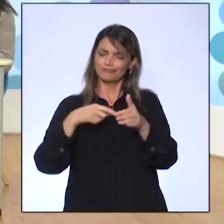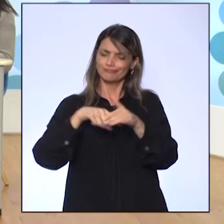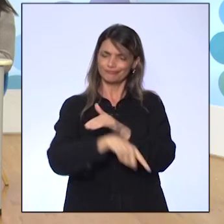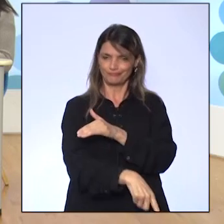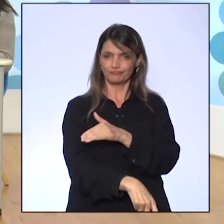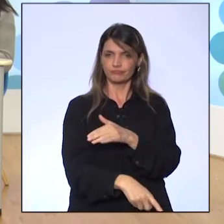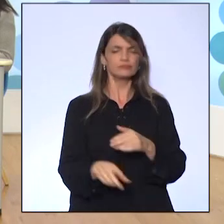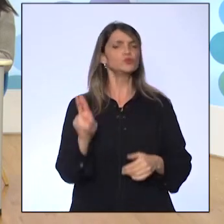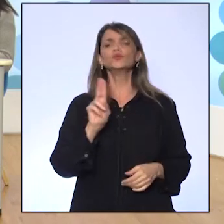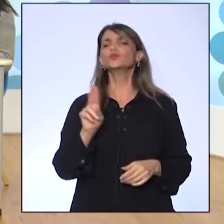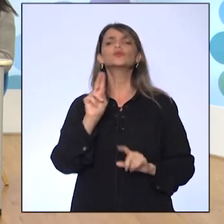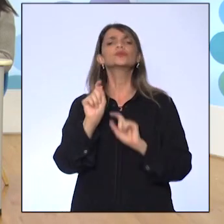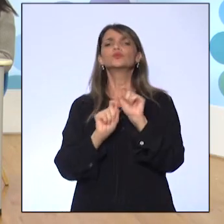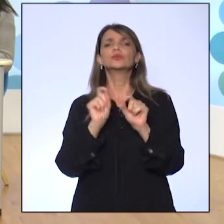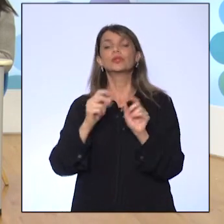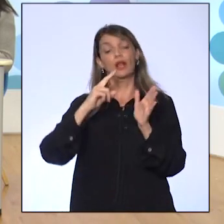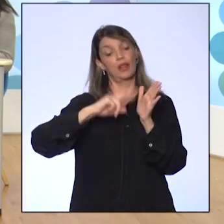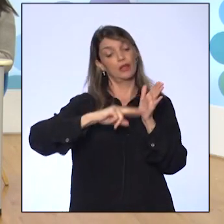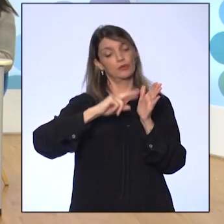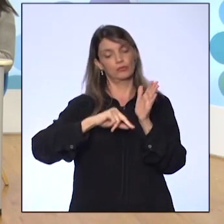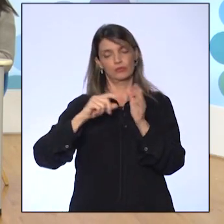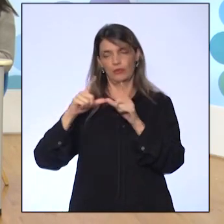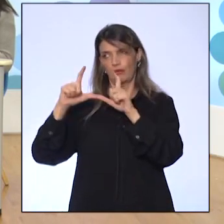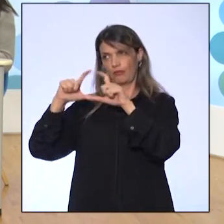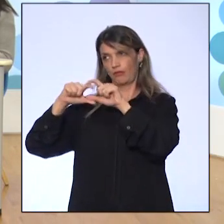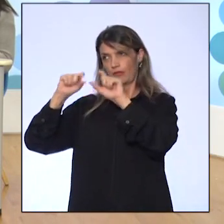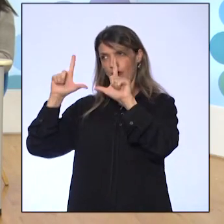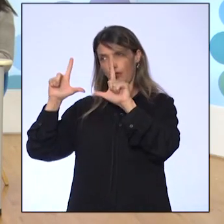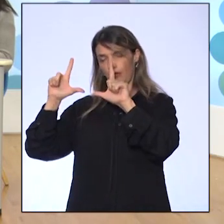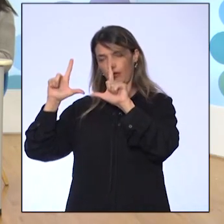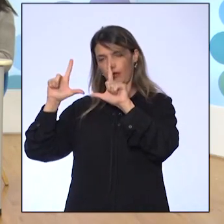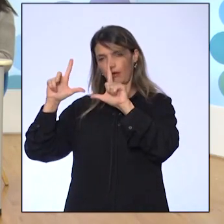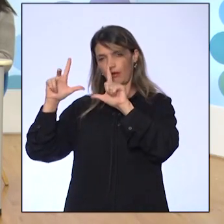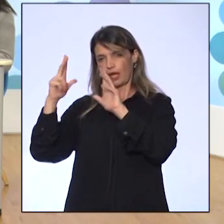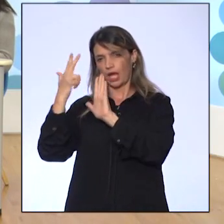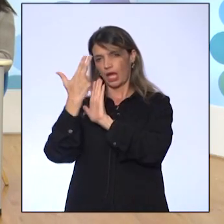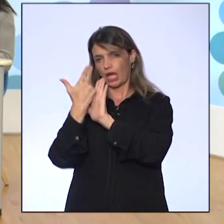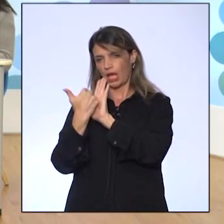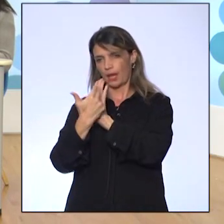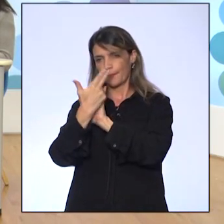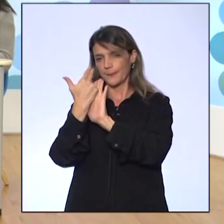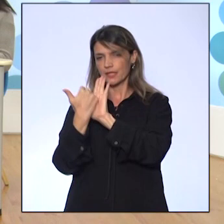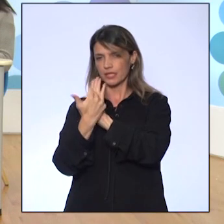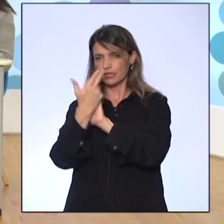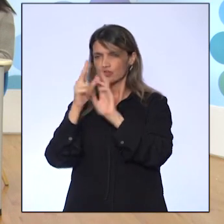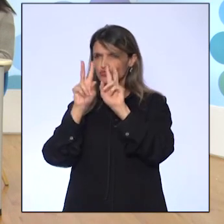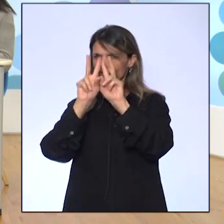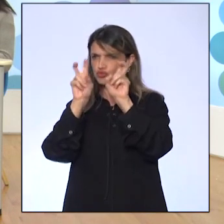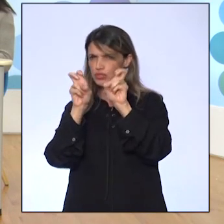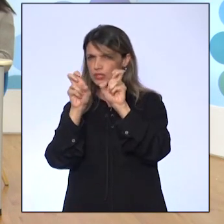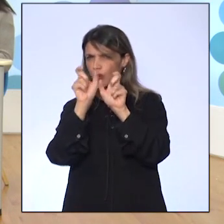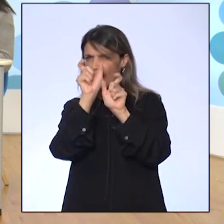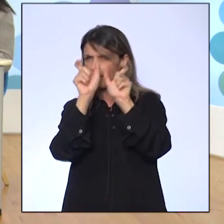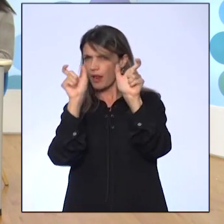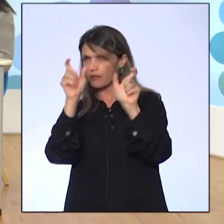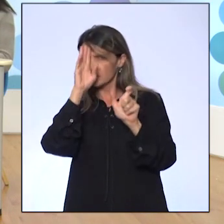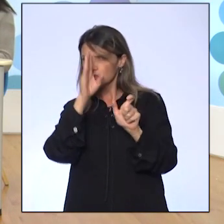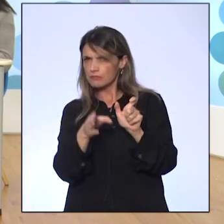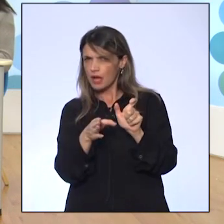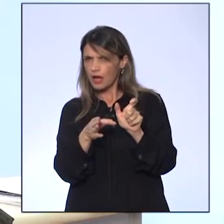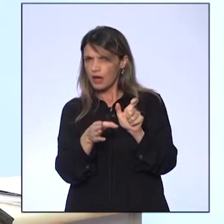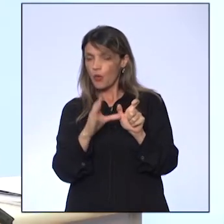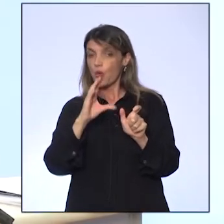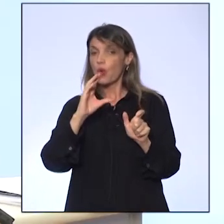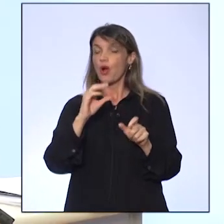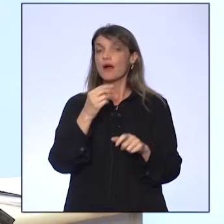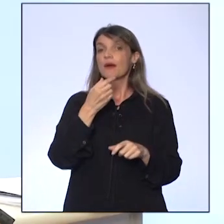utilizei? Eu utilizei a leitura da imagem, a leitura do título, eu peguei as palavras-chave, eu usei os cognatos, eu